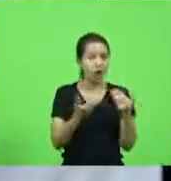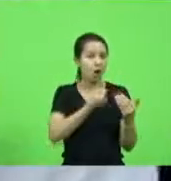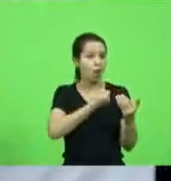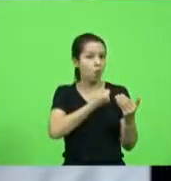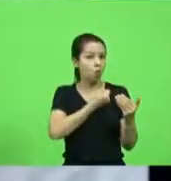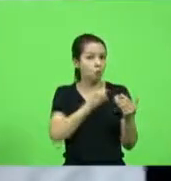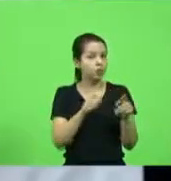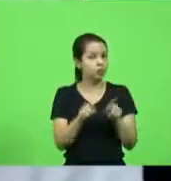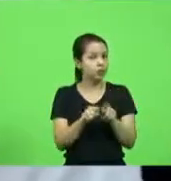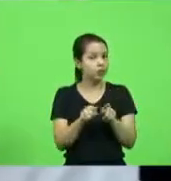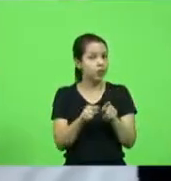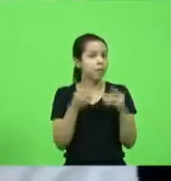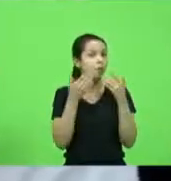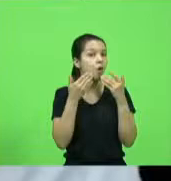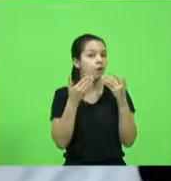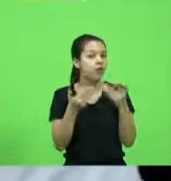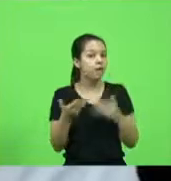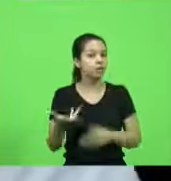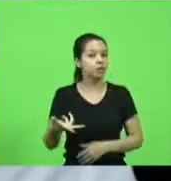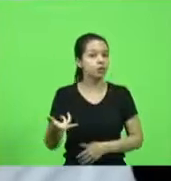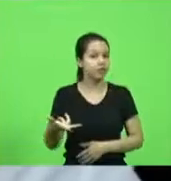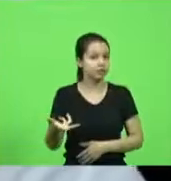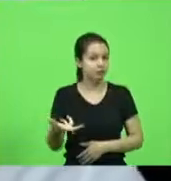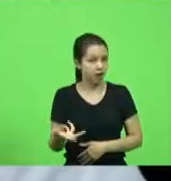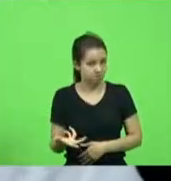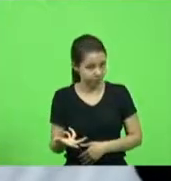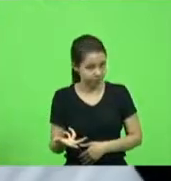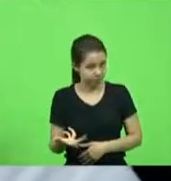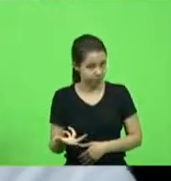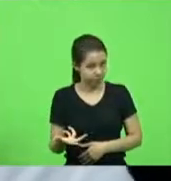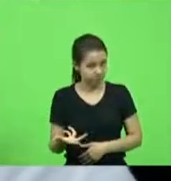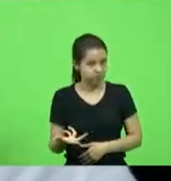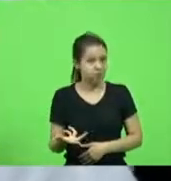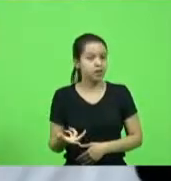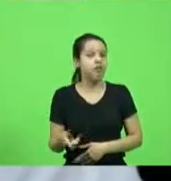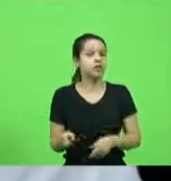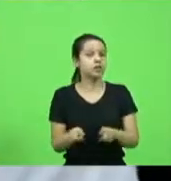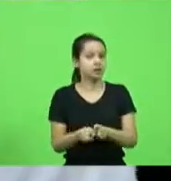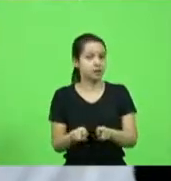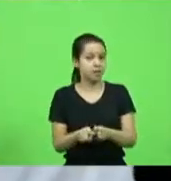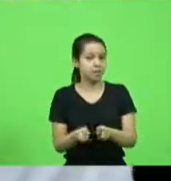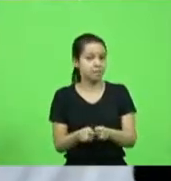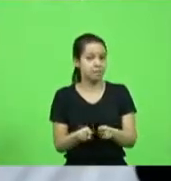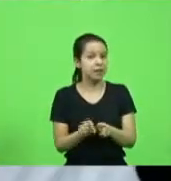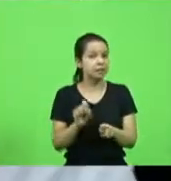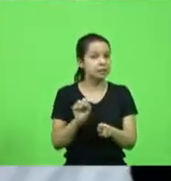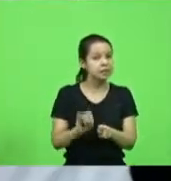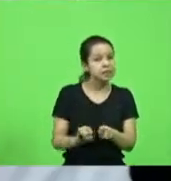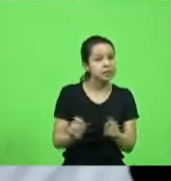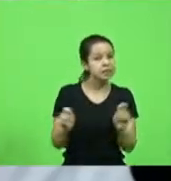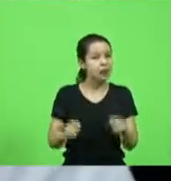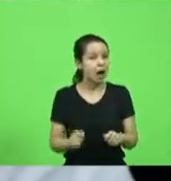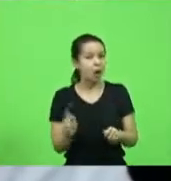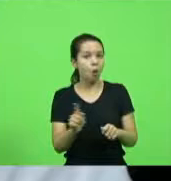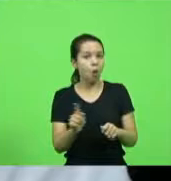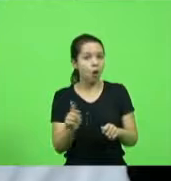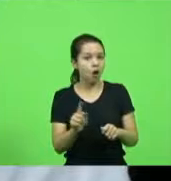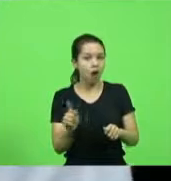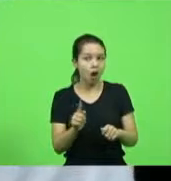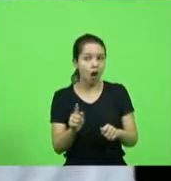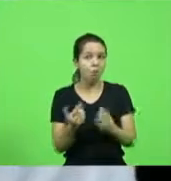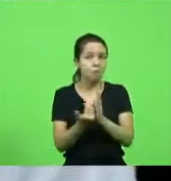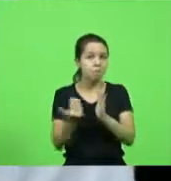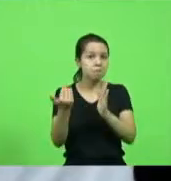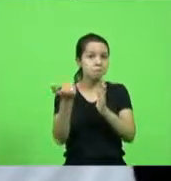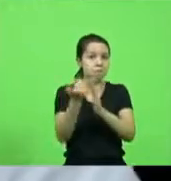a velocidade que está sendo feita e as possibilidades de chegarem mais vacinas para que